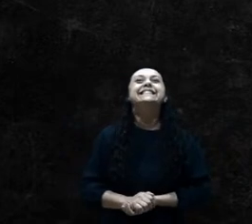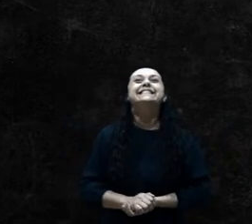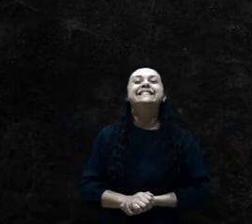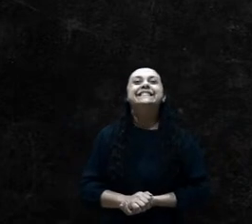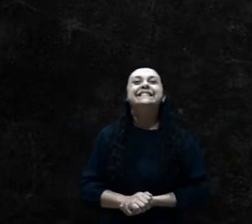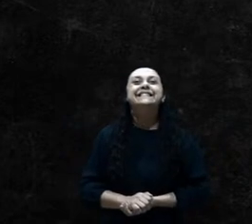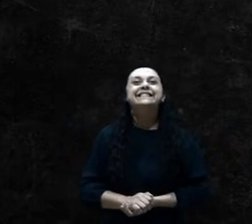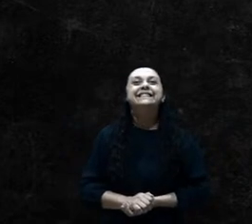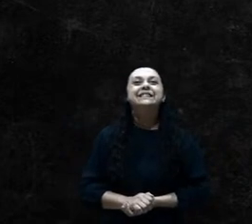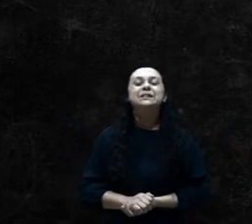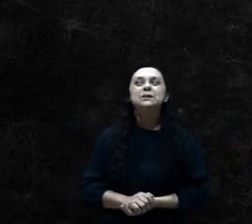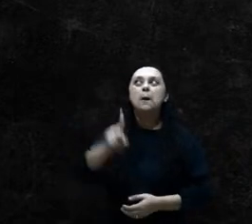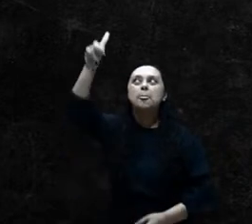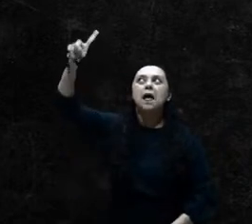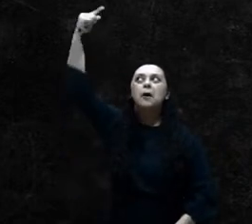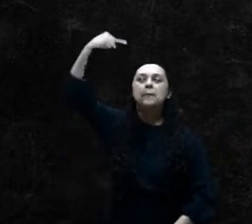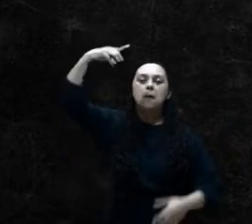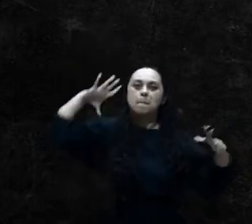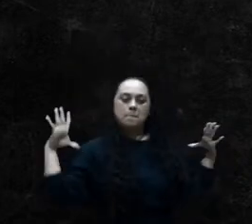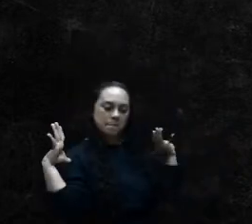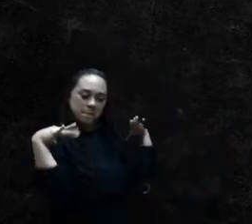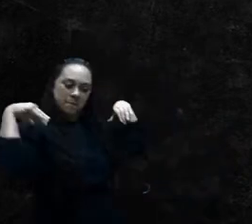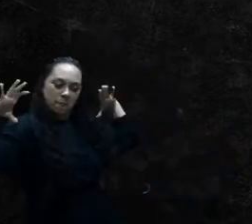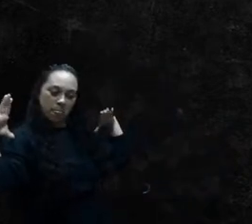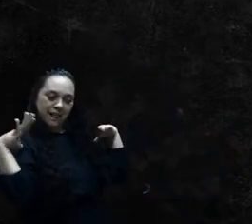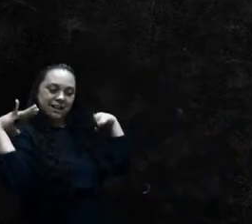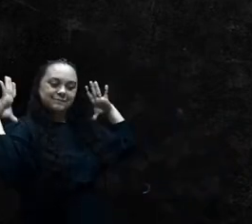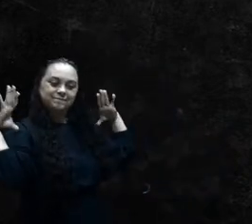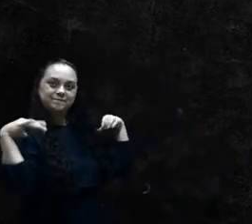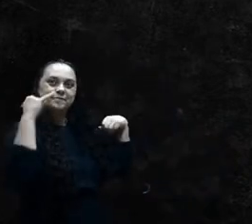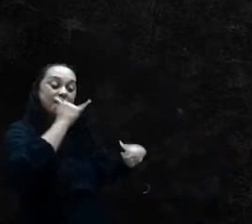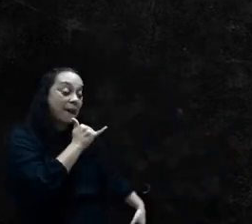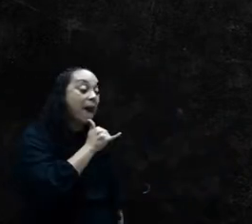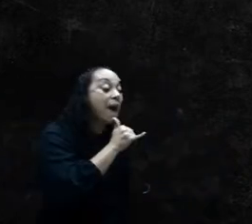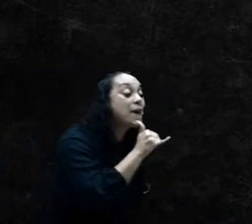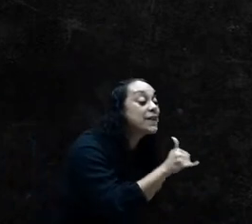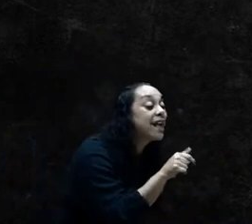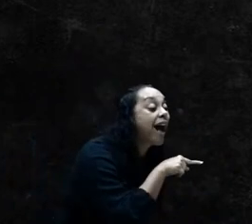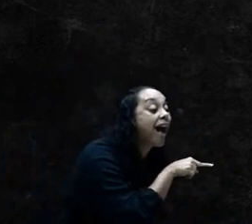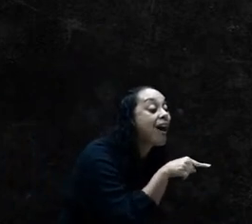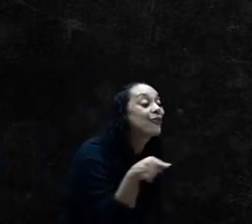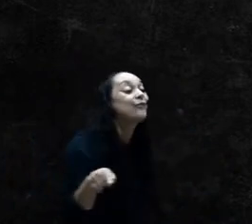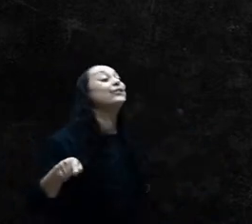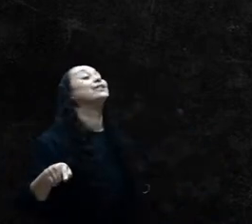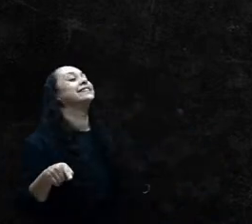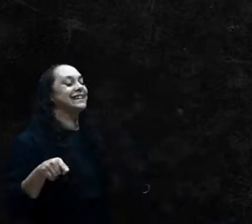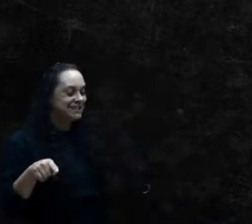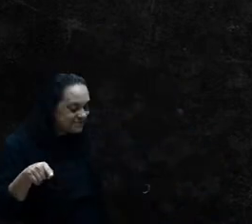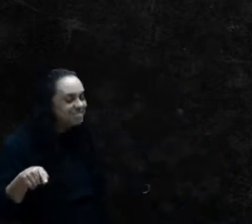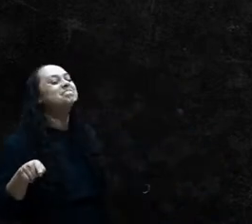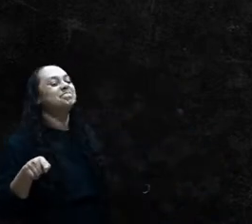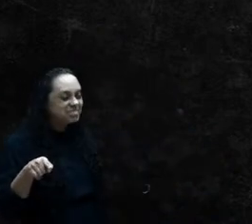poderoso um anjo de Deus a quem eu pertenço e a quem eu